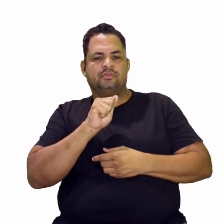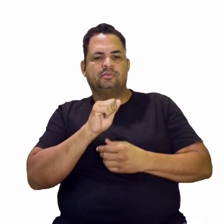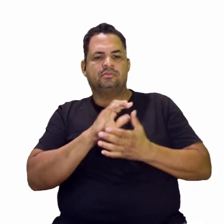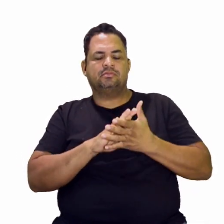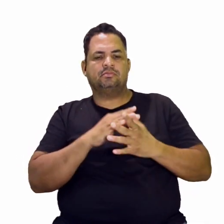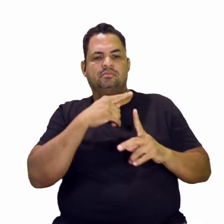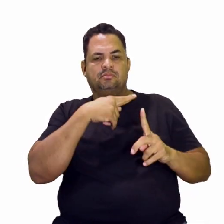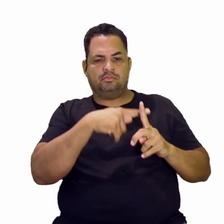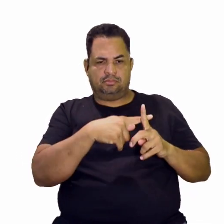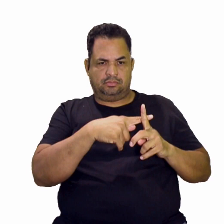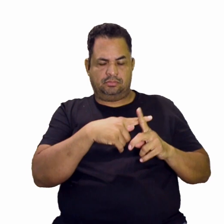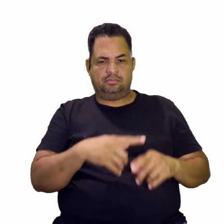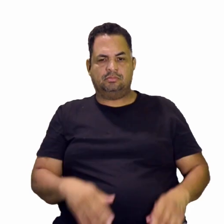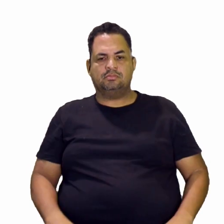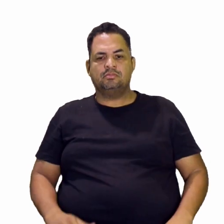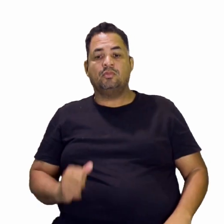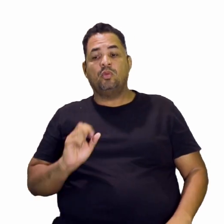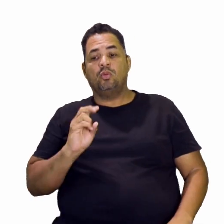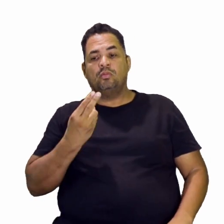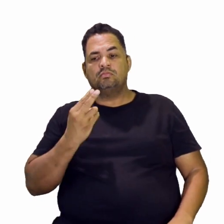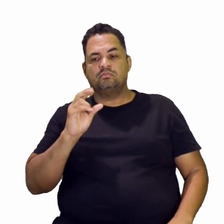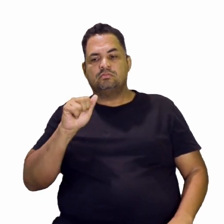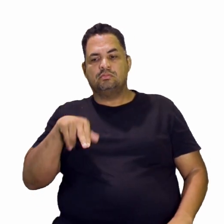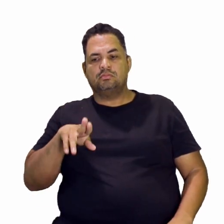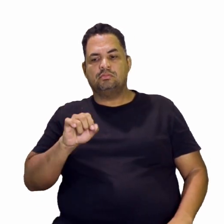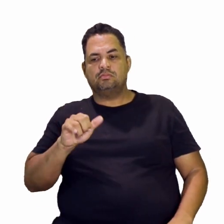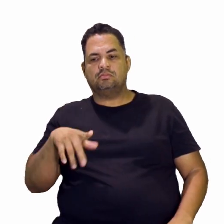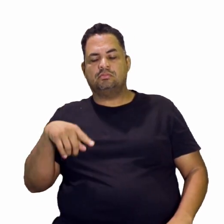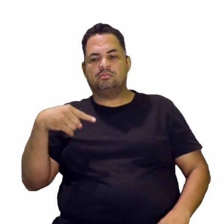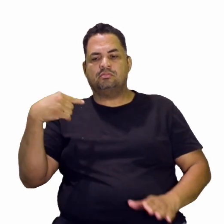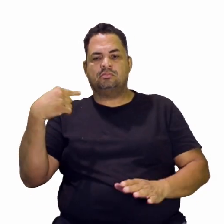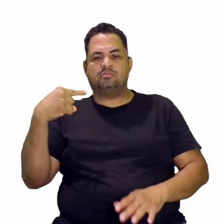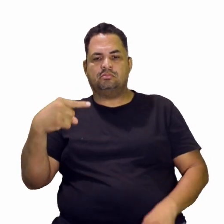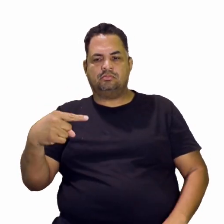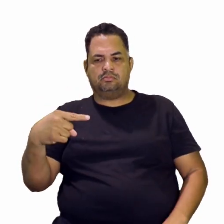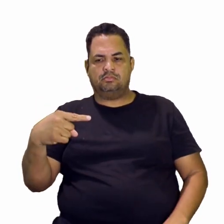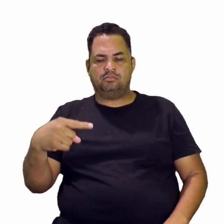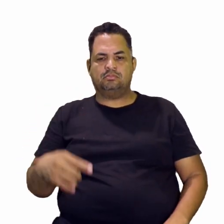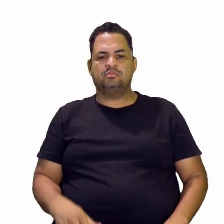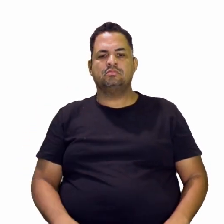é a carga positiva, ou também como ânion, que é a